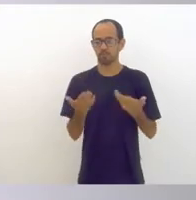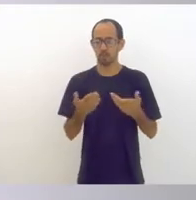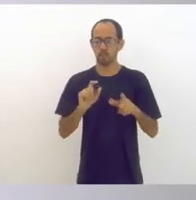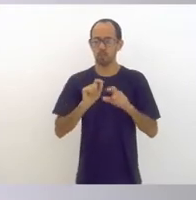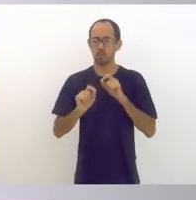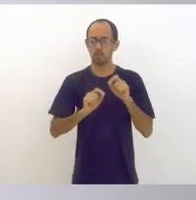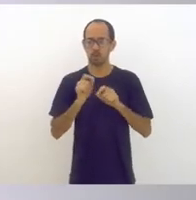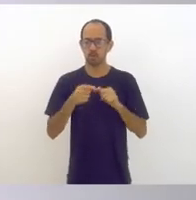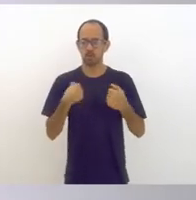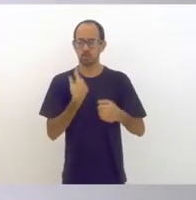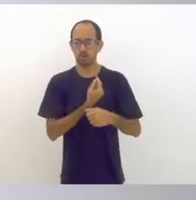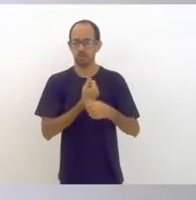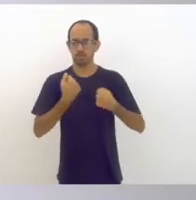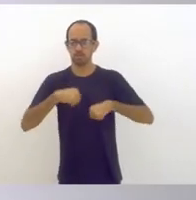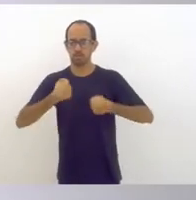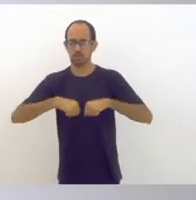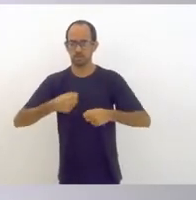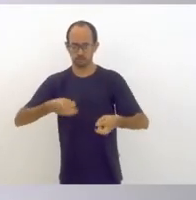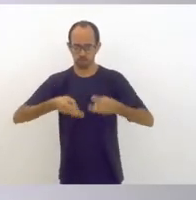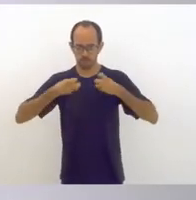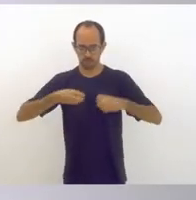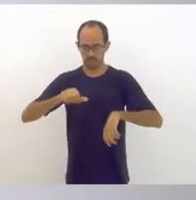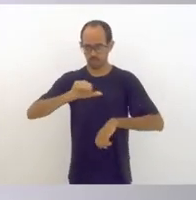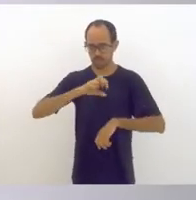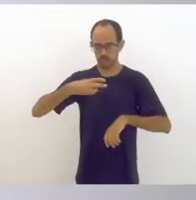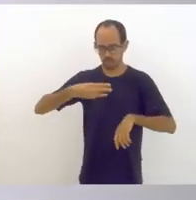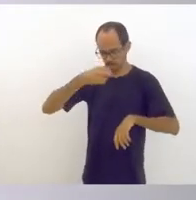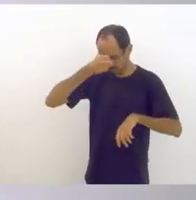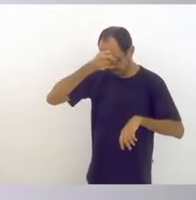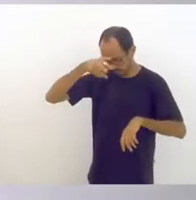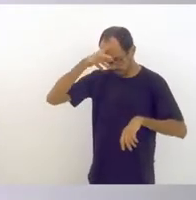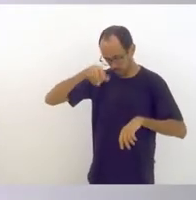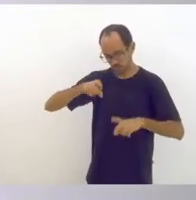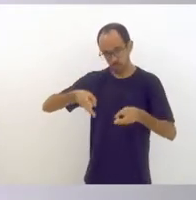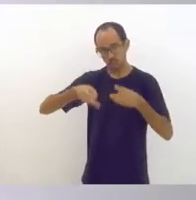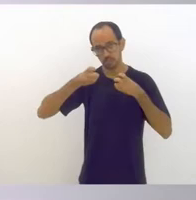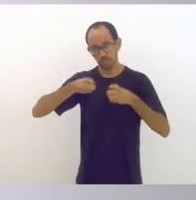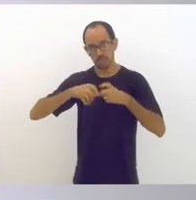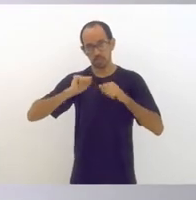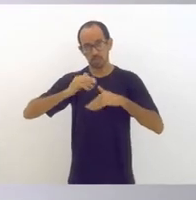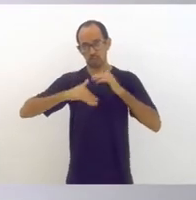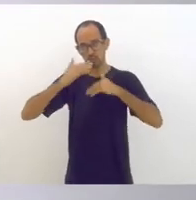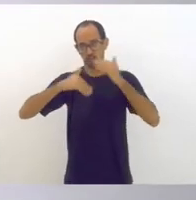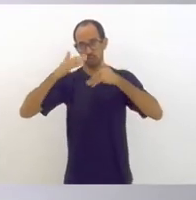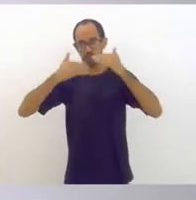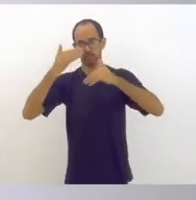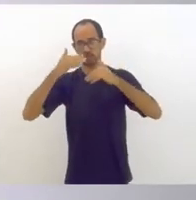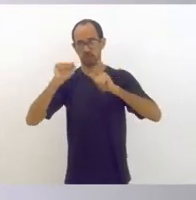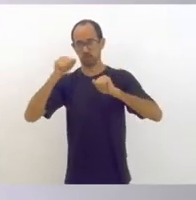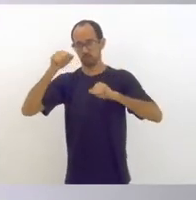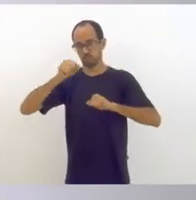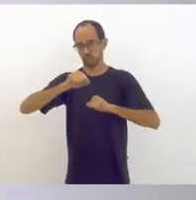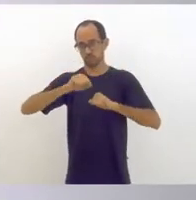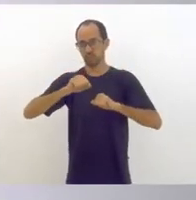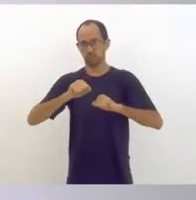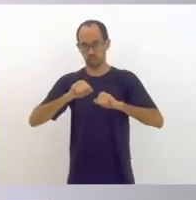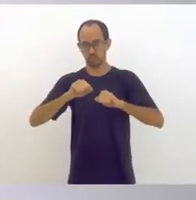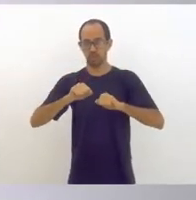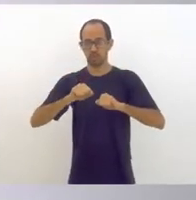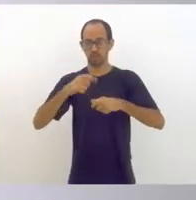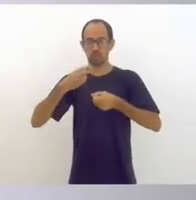levar em consideração esses 13 prefeitos que estão vendo o desenvolvimento nos municípios sendo freado por